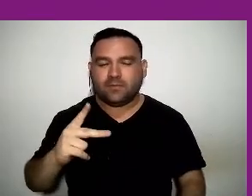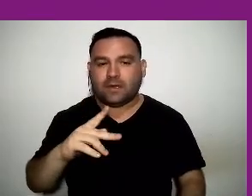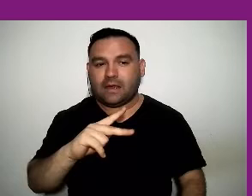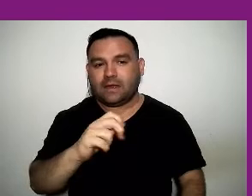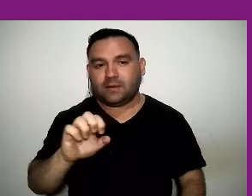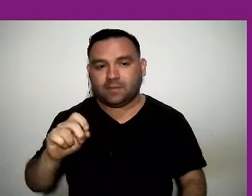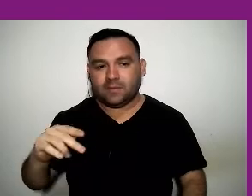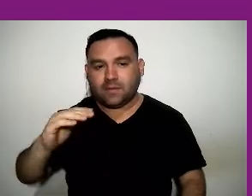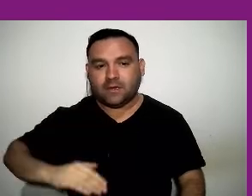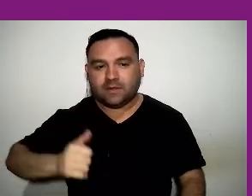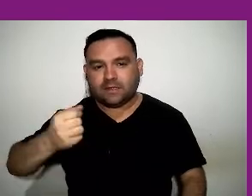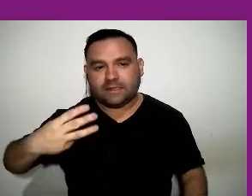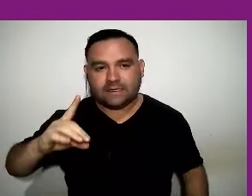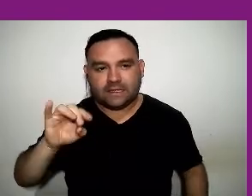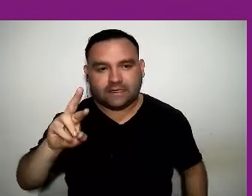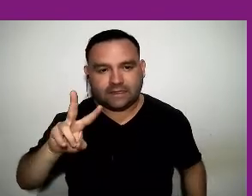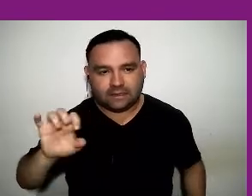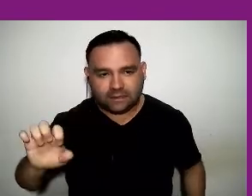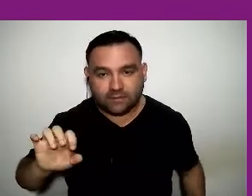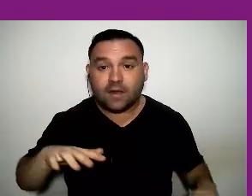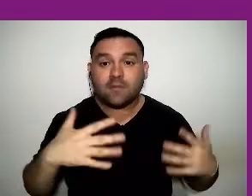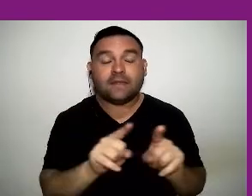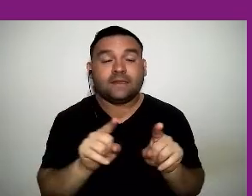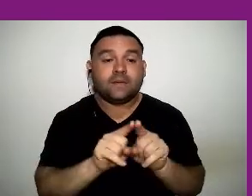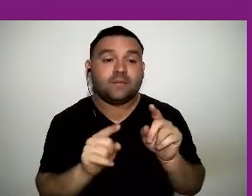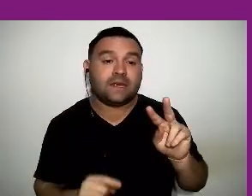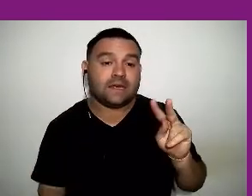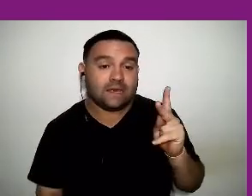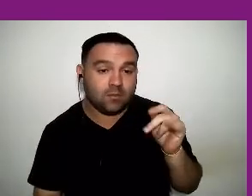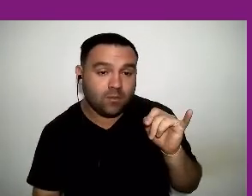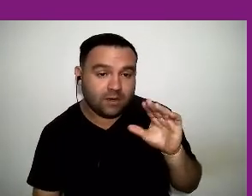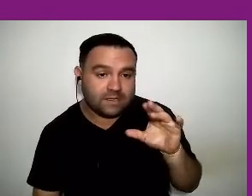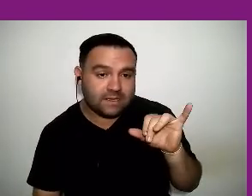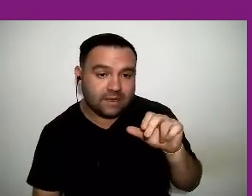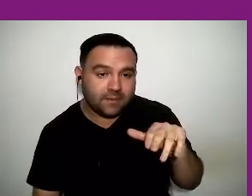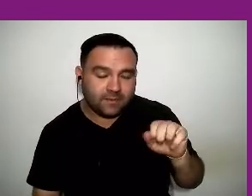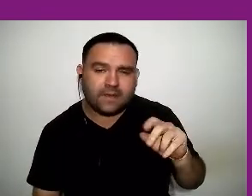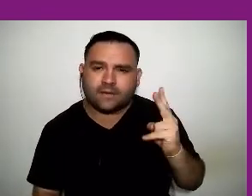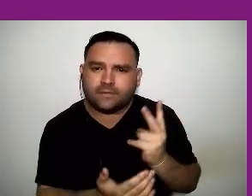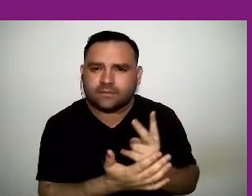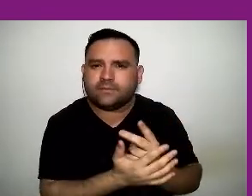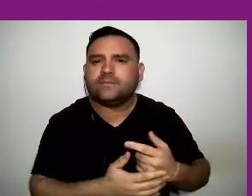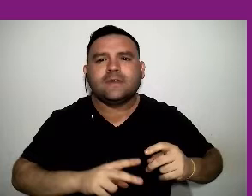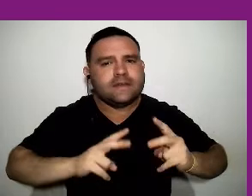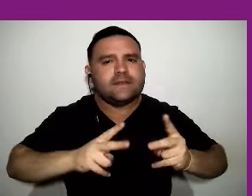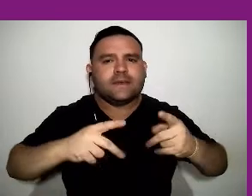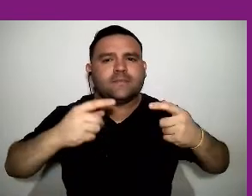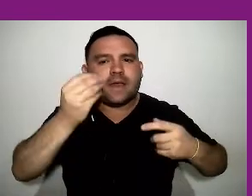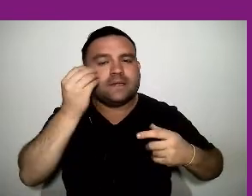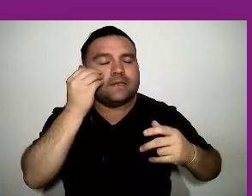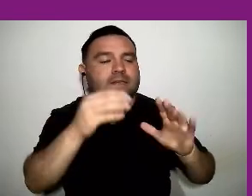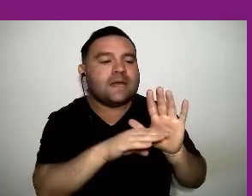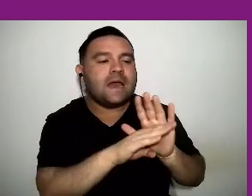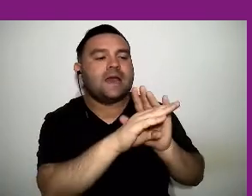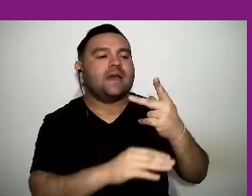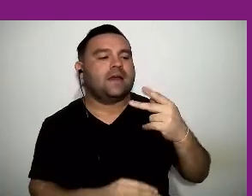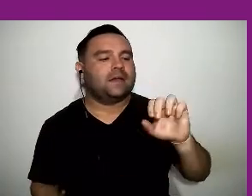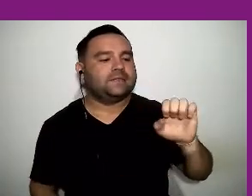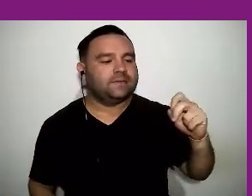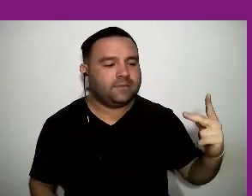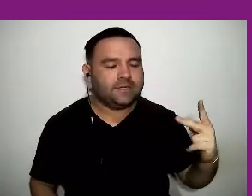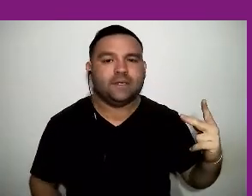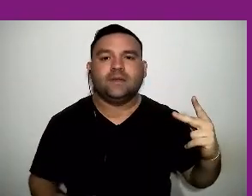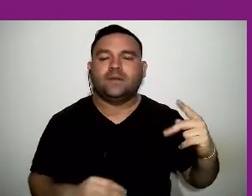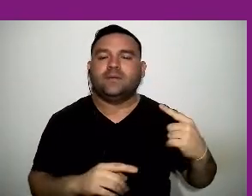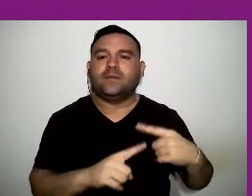menor que 13. Se houver uma hipoxemia persistente, sempre tente aumentar a PIP, né,